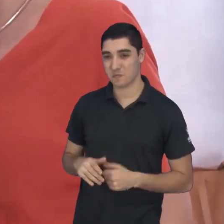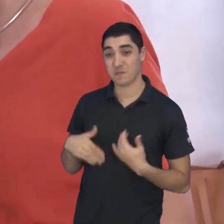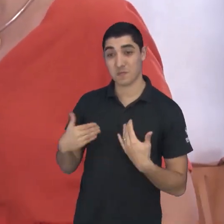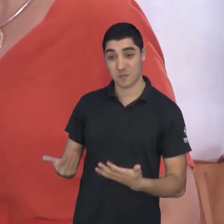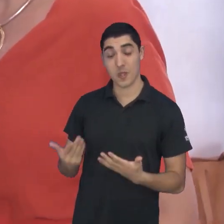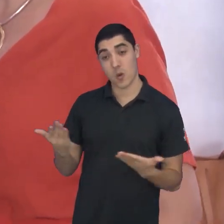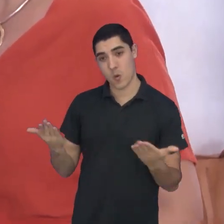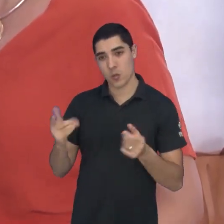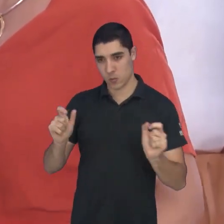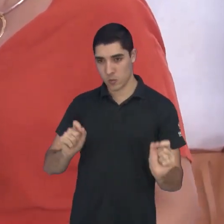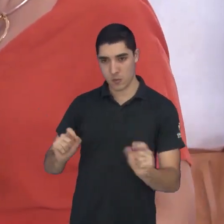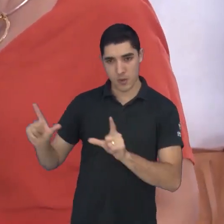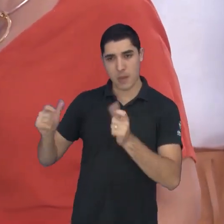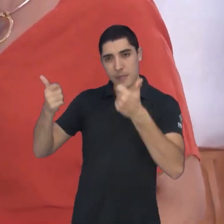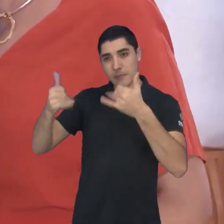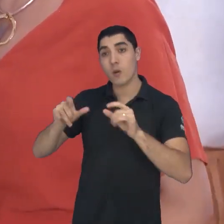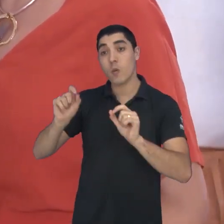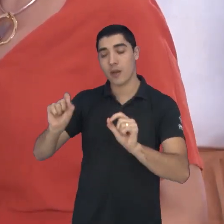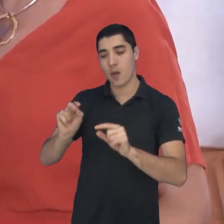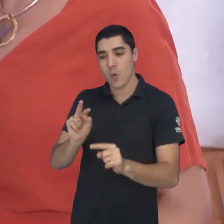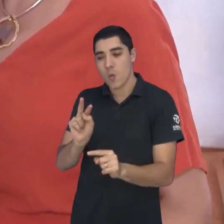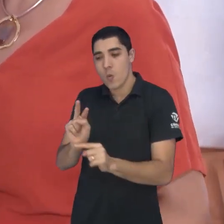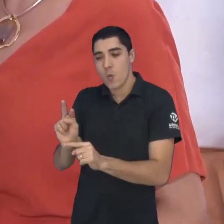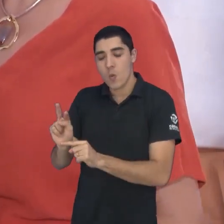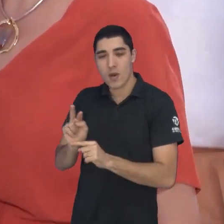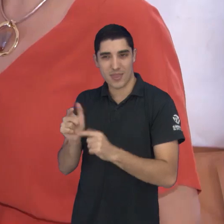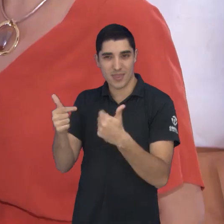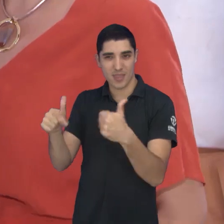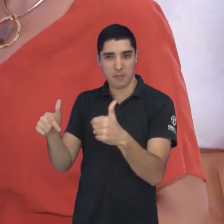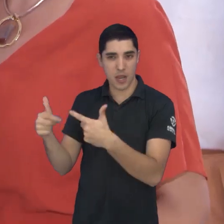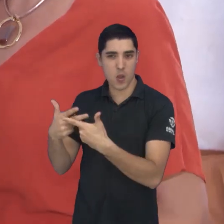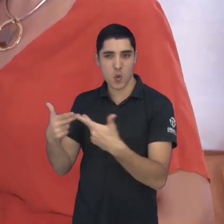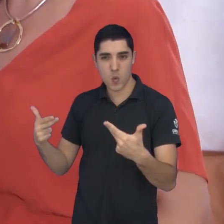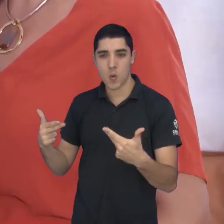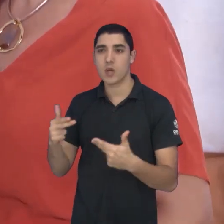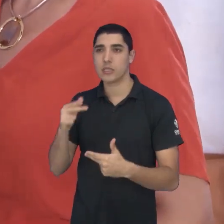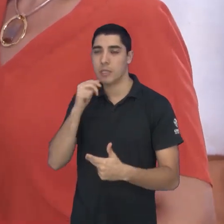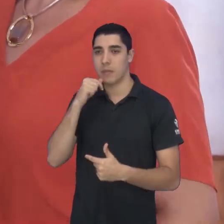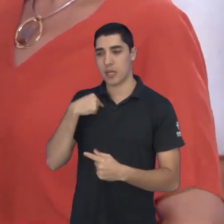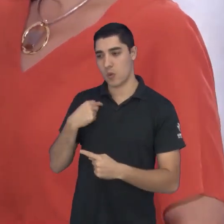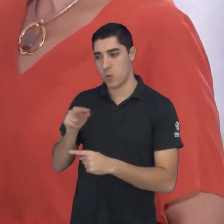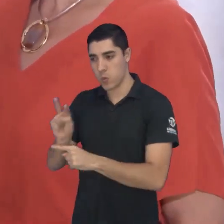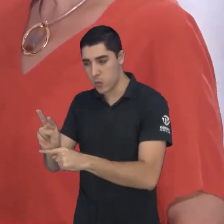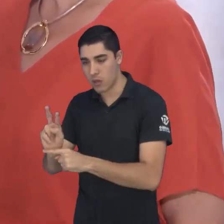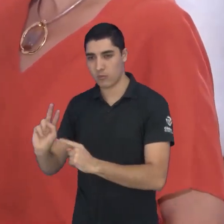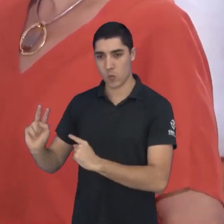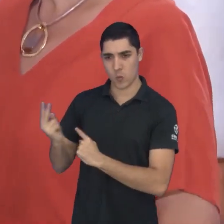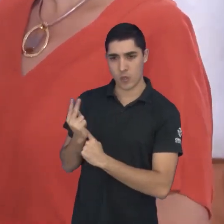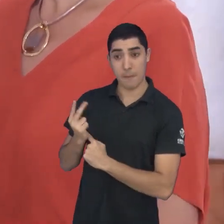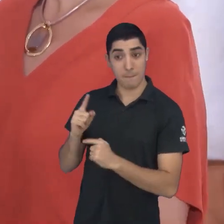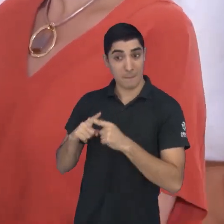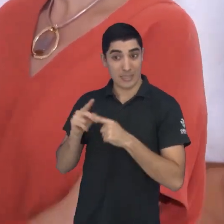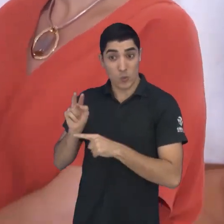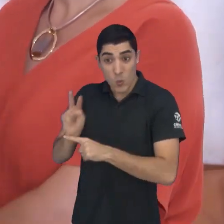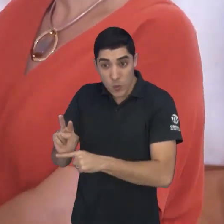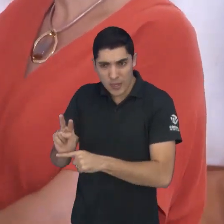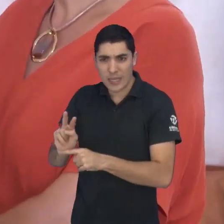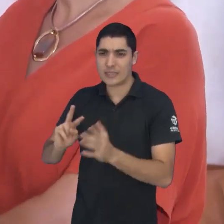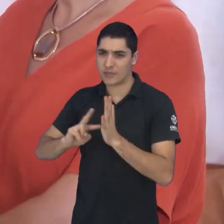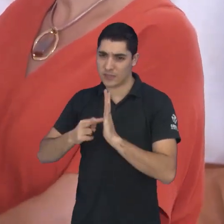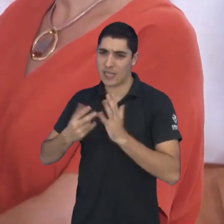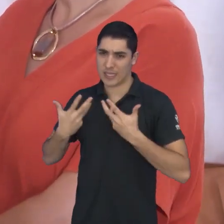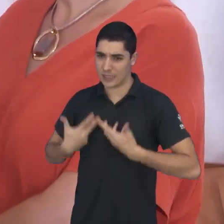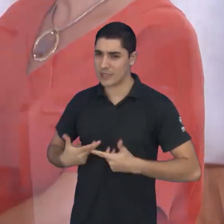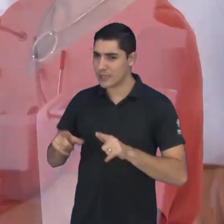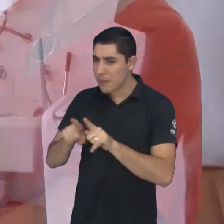hoje no Diálogos da Cidade sobre cuidado, né? O fato de você cuidar, ser cuidado. Cuidar também cansa, né?